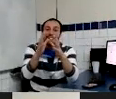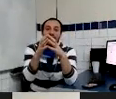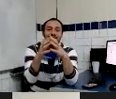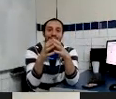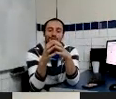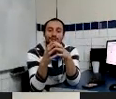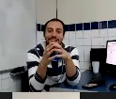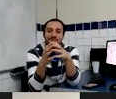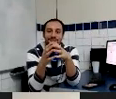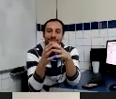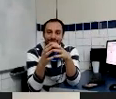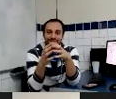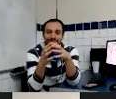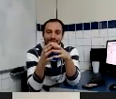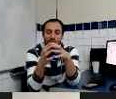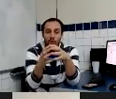Então, é isso que acontece.